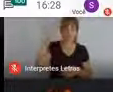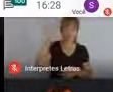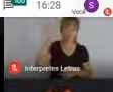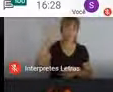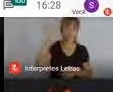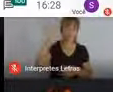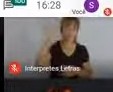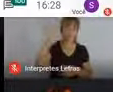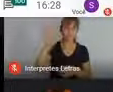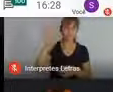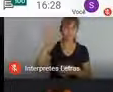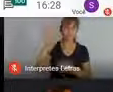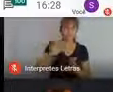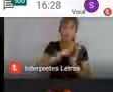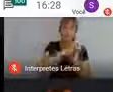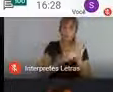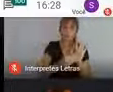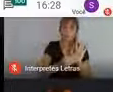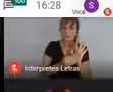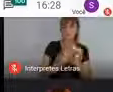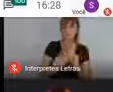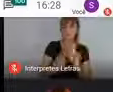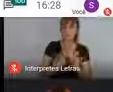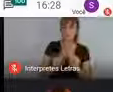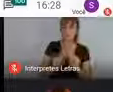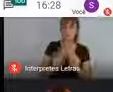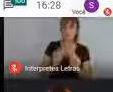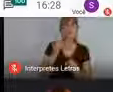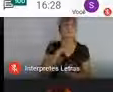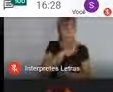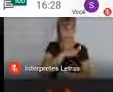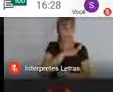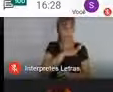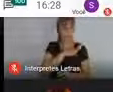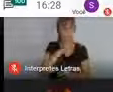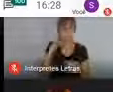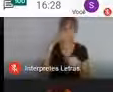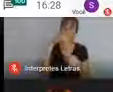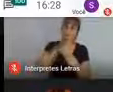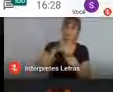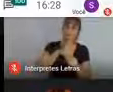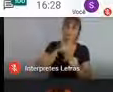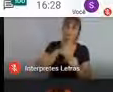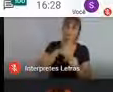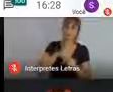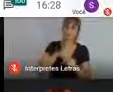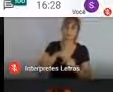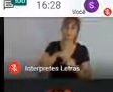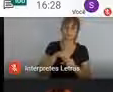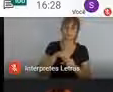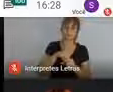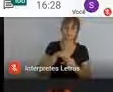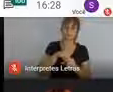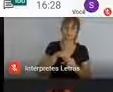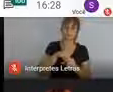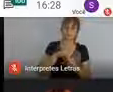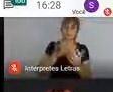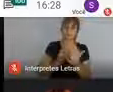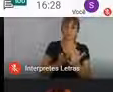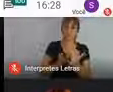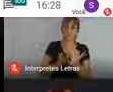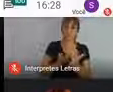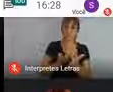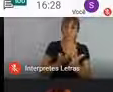é uma abordagem relativamente recente dentro dos estudos dialetológicos, que é justamente